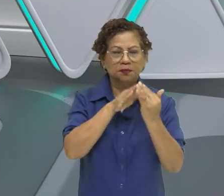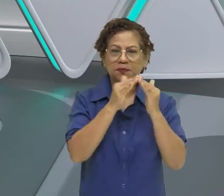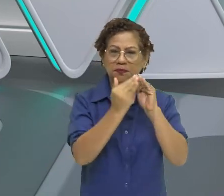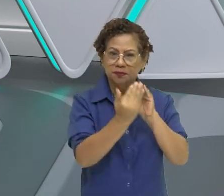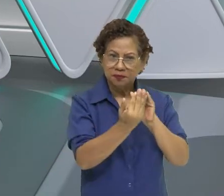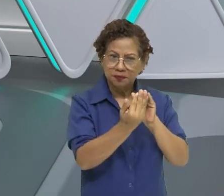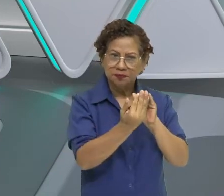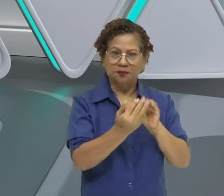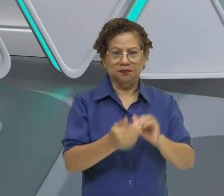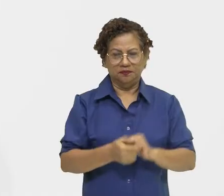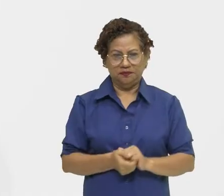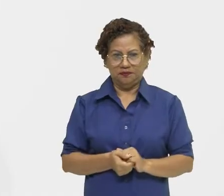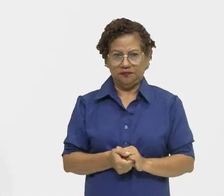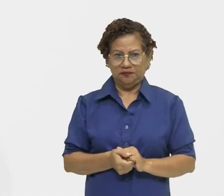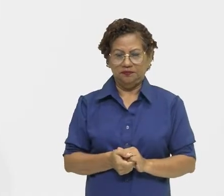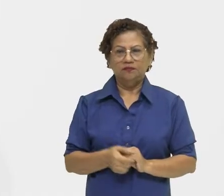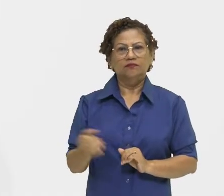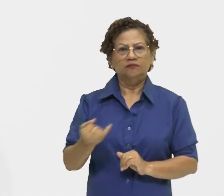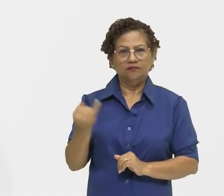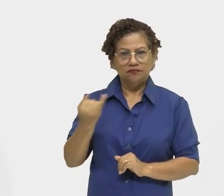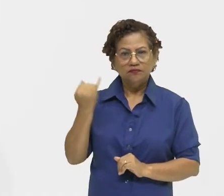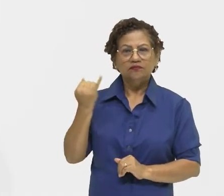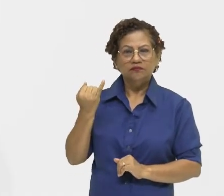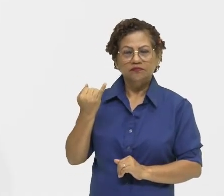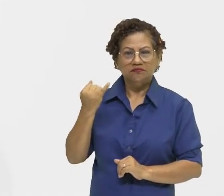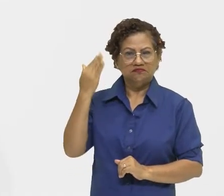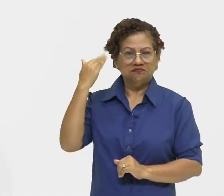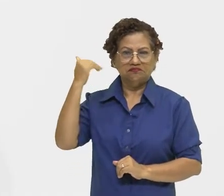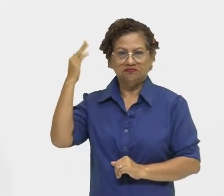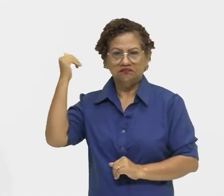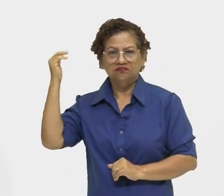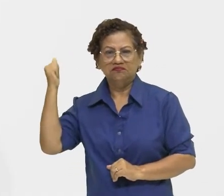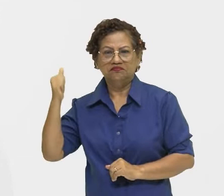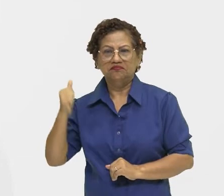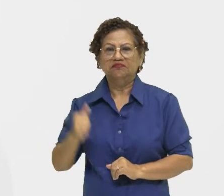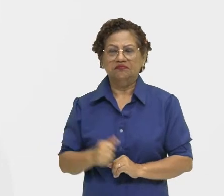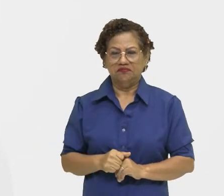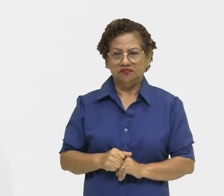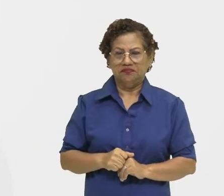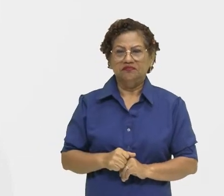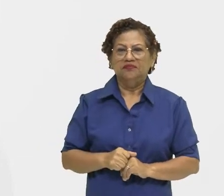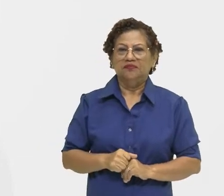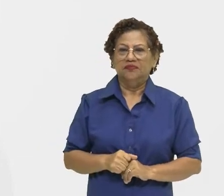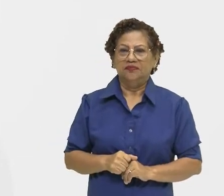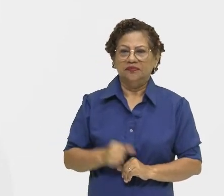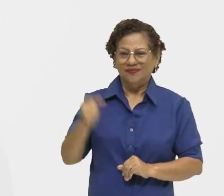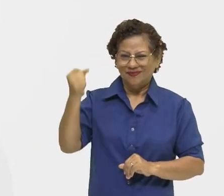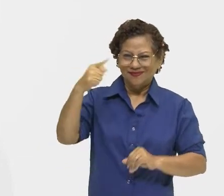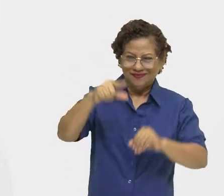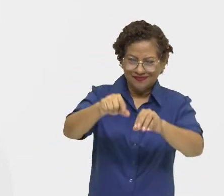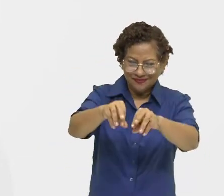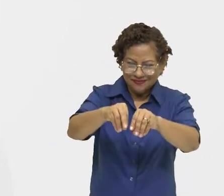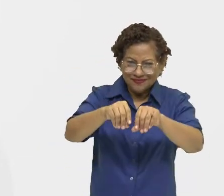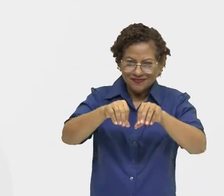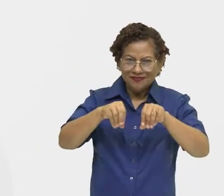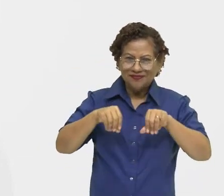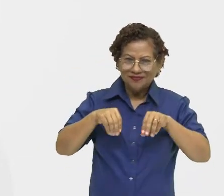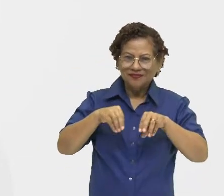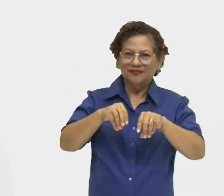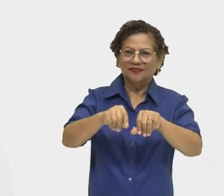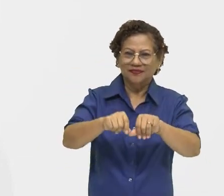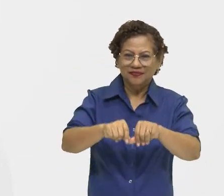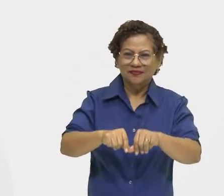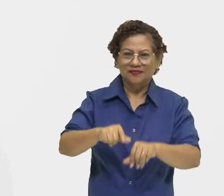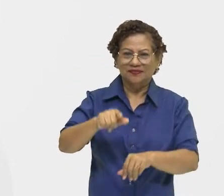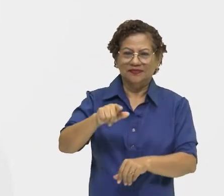de Gizé são obras arquitetônicas mais famosas e foram construídas por importantes reis do Antigo Império,